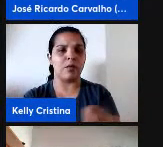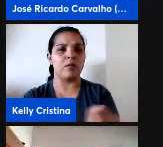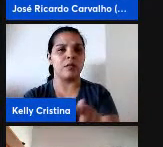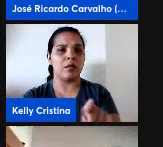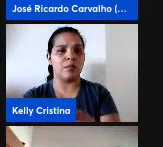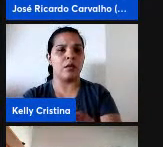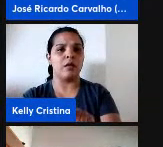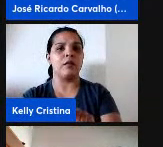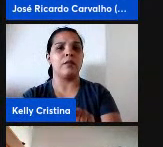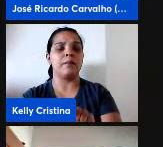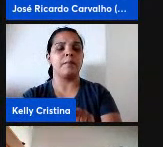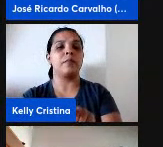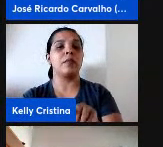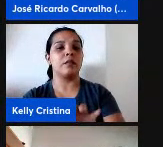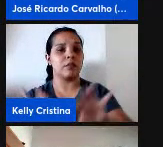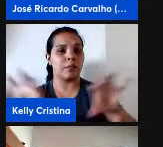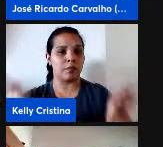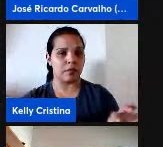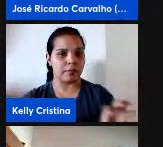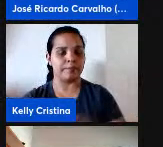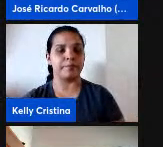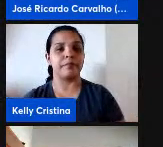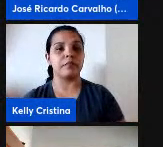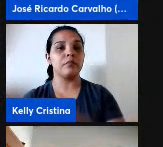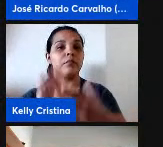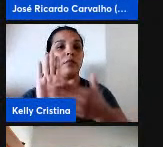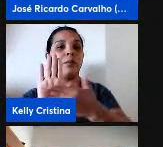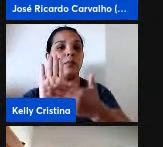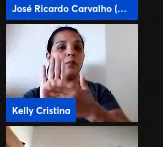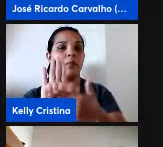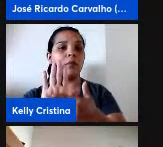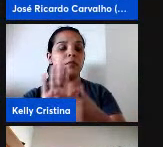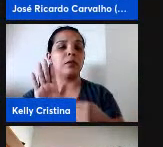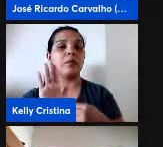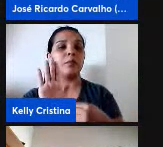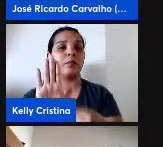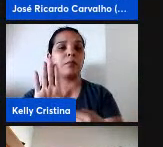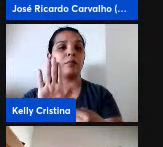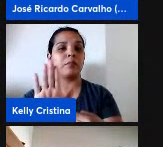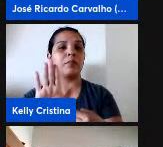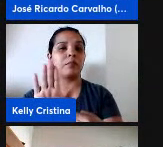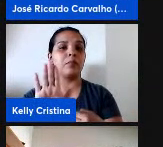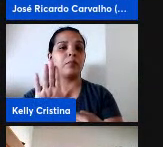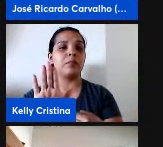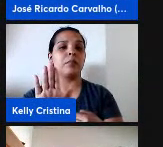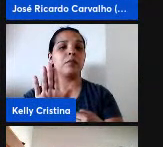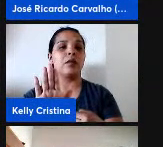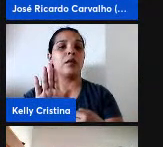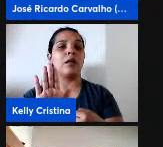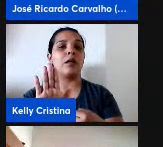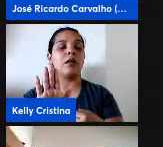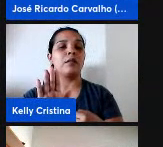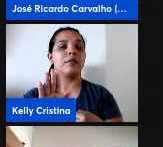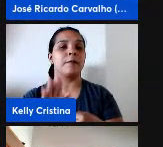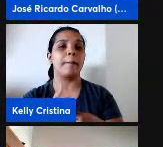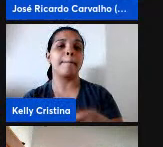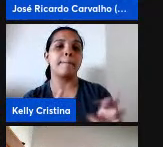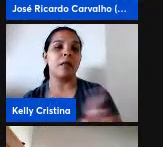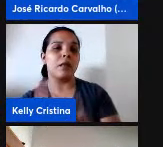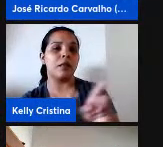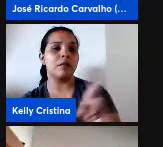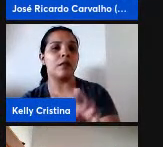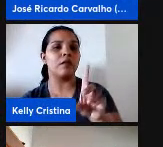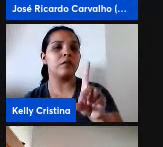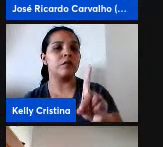no enunciado isolado. Então, a proposta dele é trazer a estilística, trazer as relações dialógicas para pensar como a gente